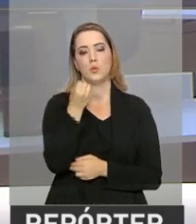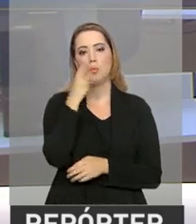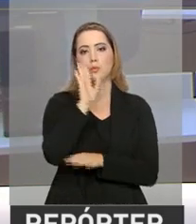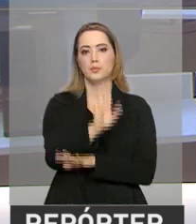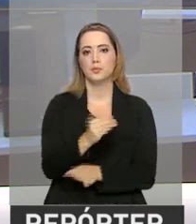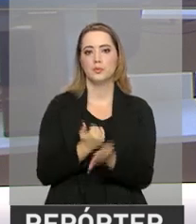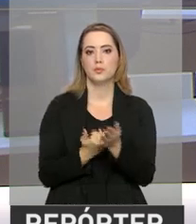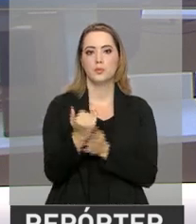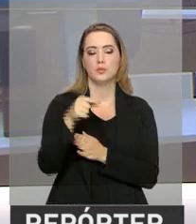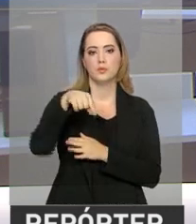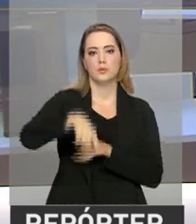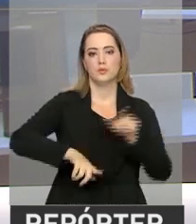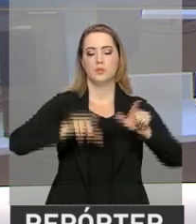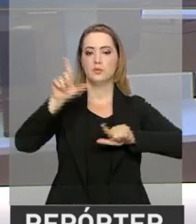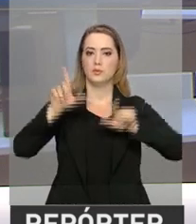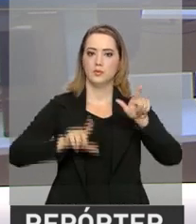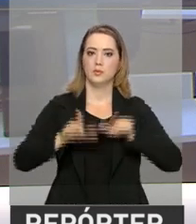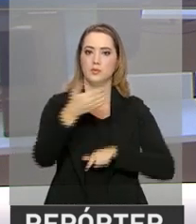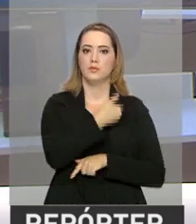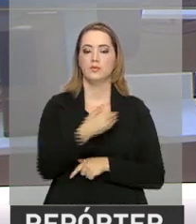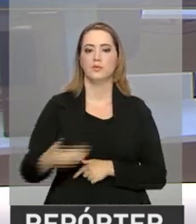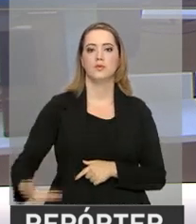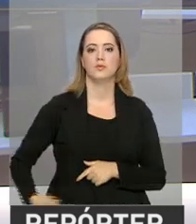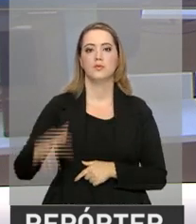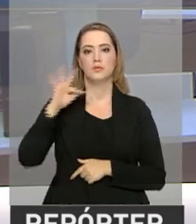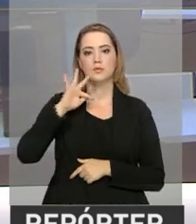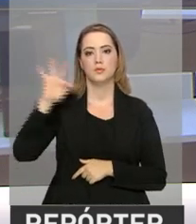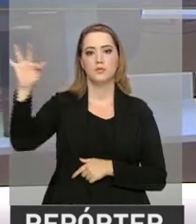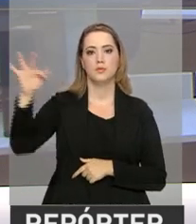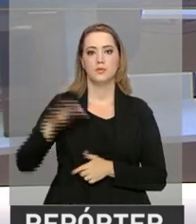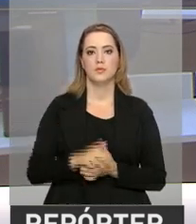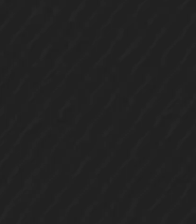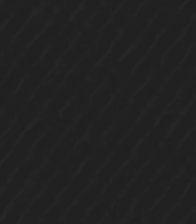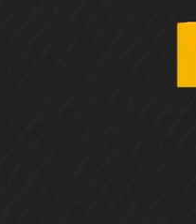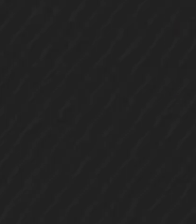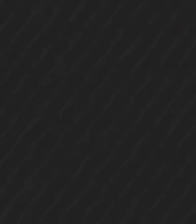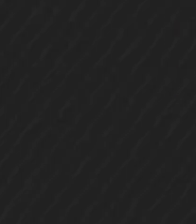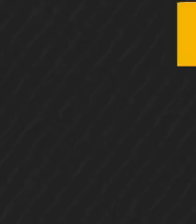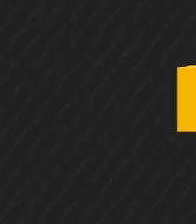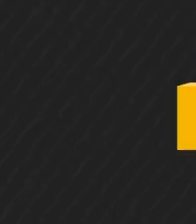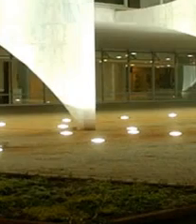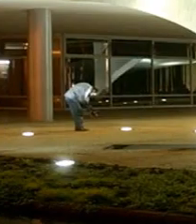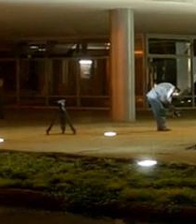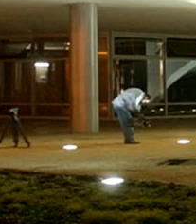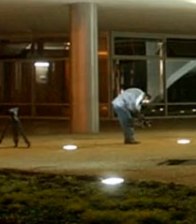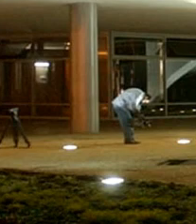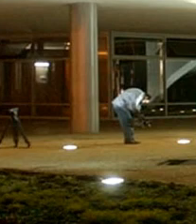tarde para você e continue com a gente. NBR, a TV do Governo Federal.